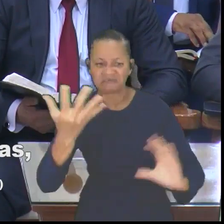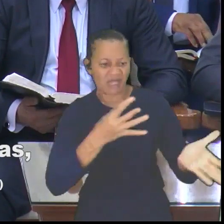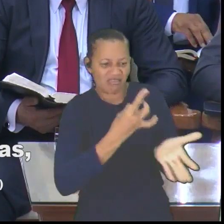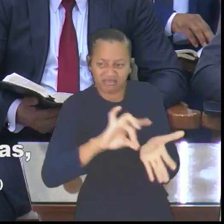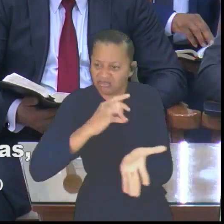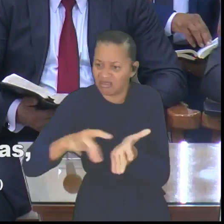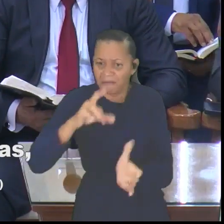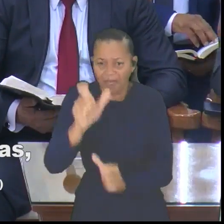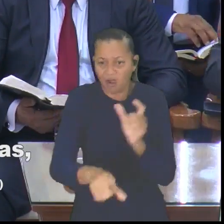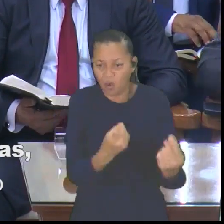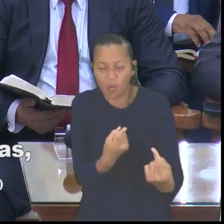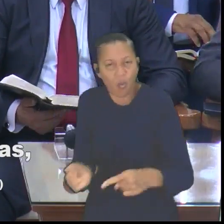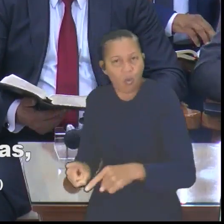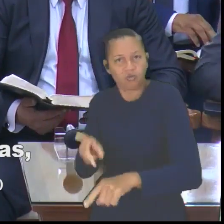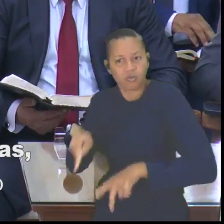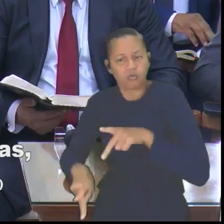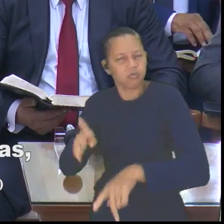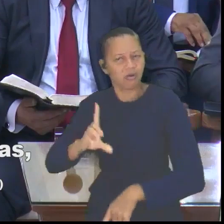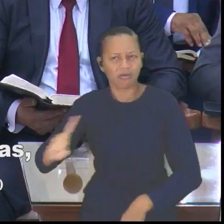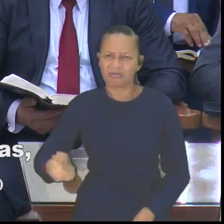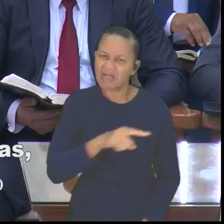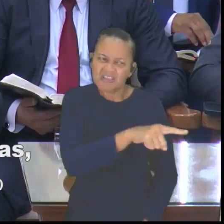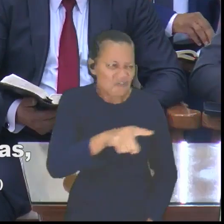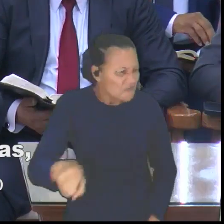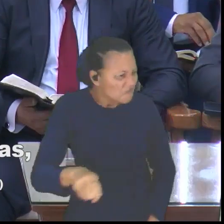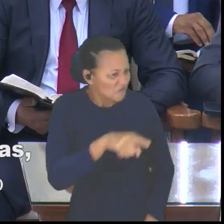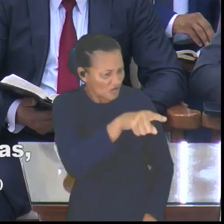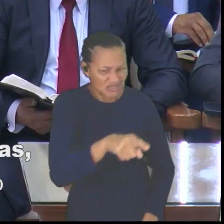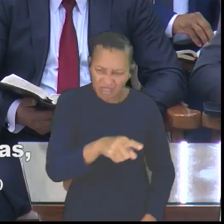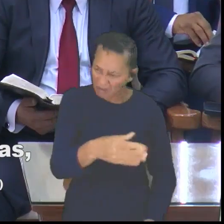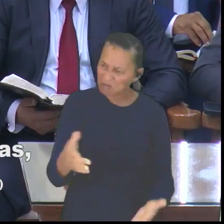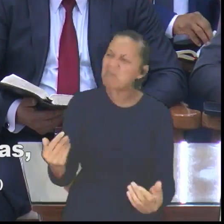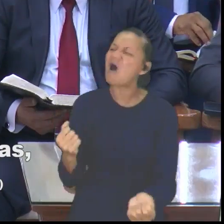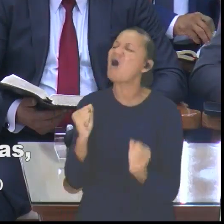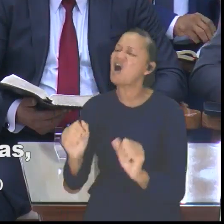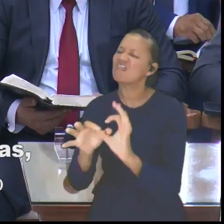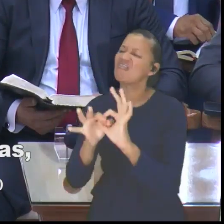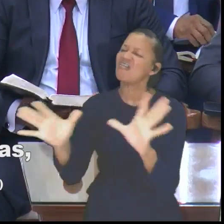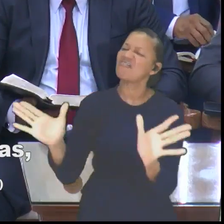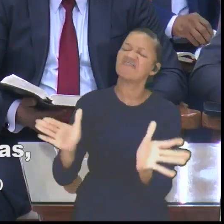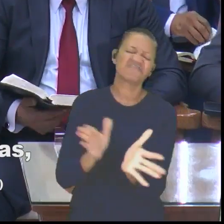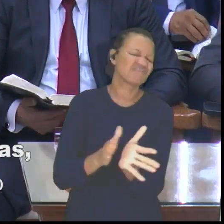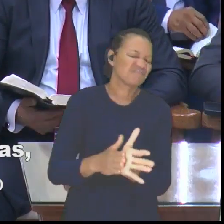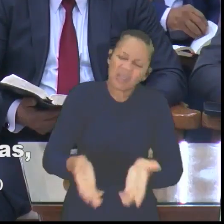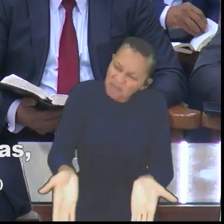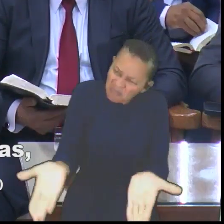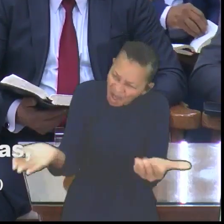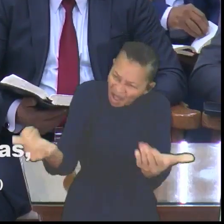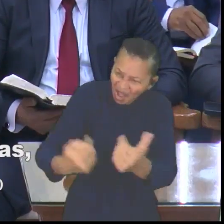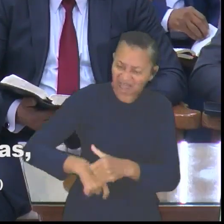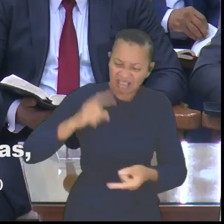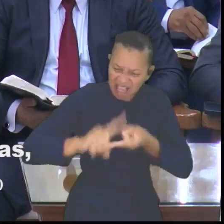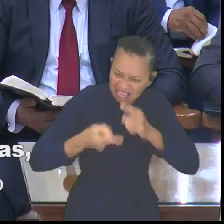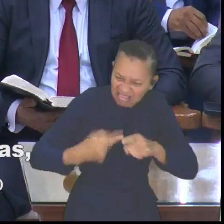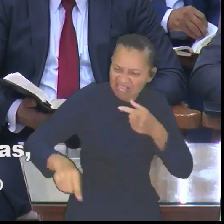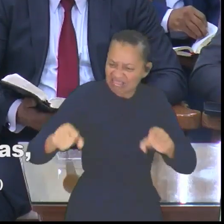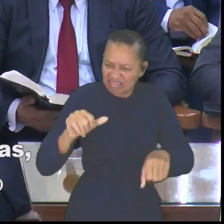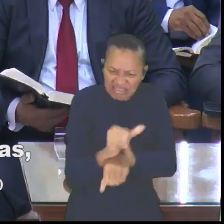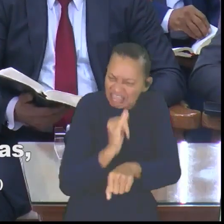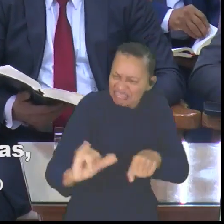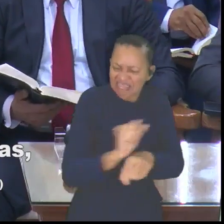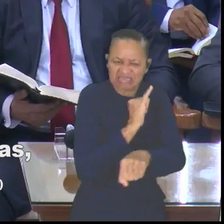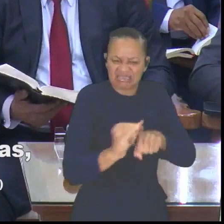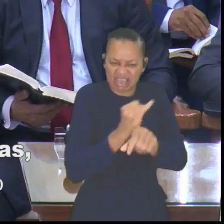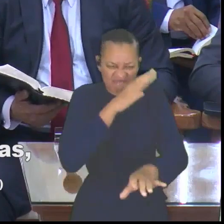de Deus. Mesmo que vocês criem estratégia, pode criar a estratégia que quiser, pode fazer a estratégia